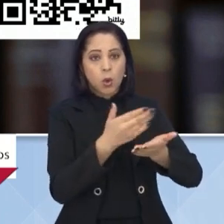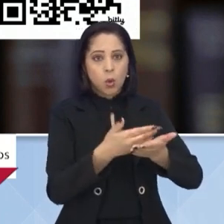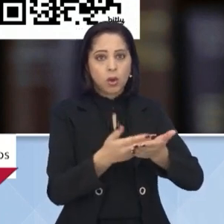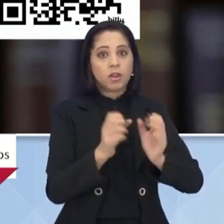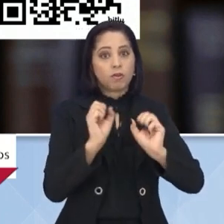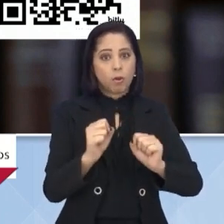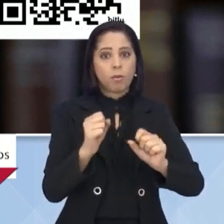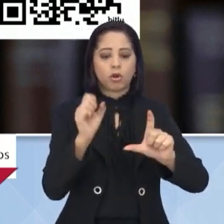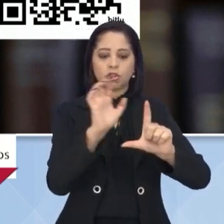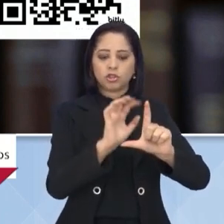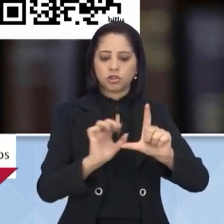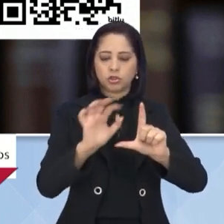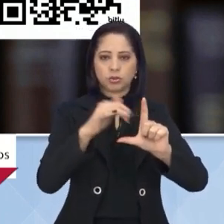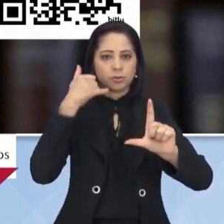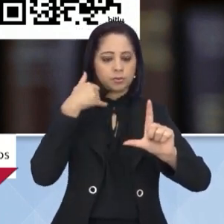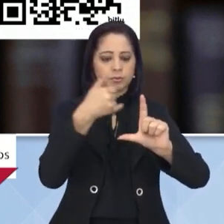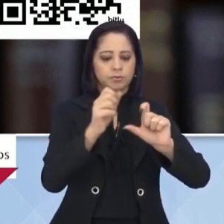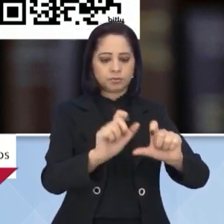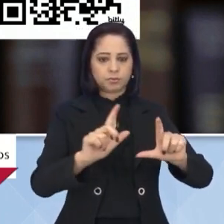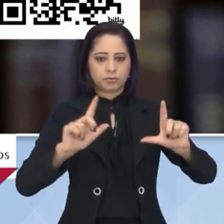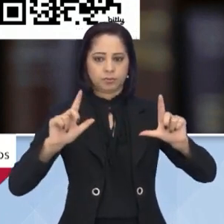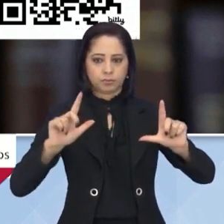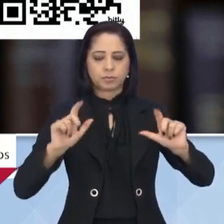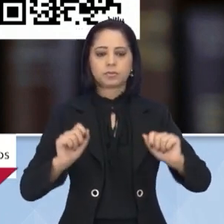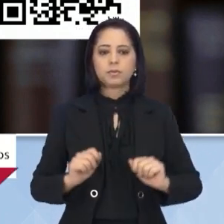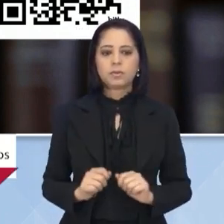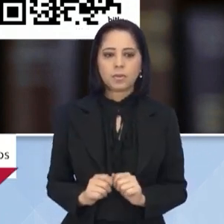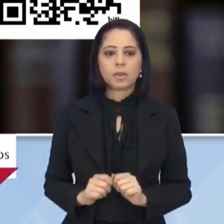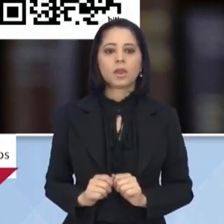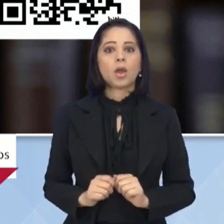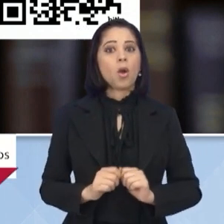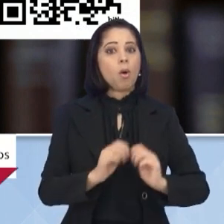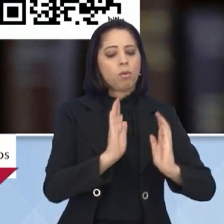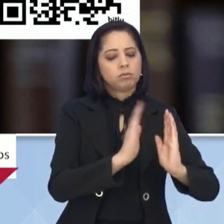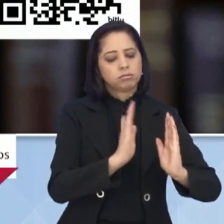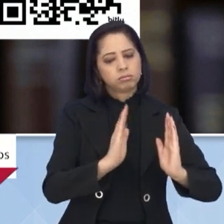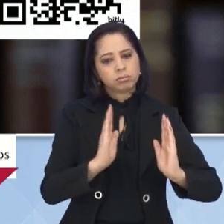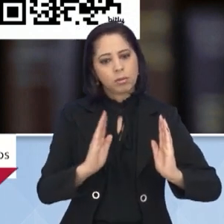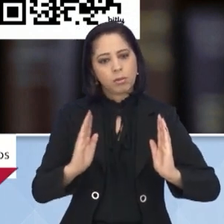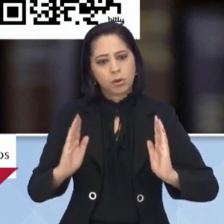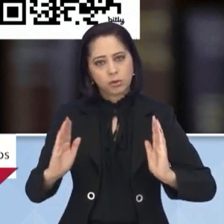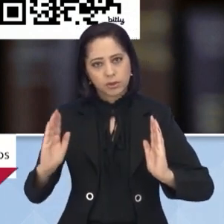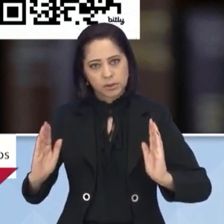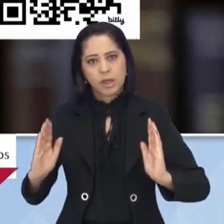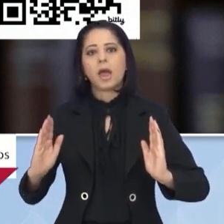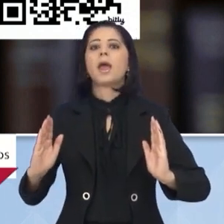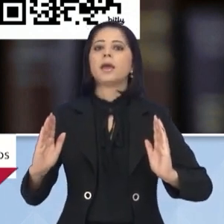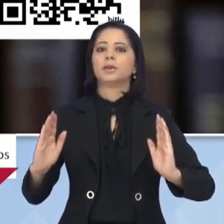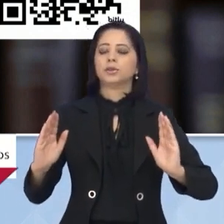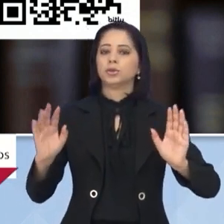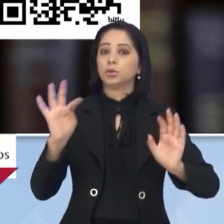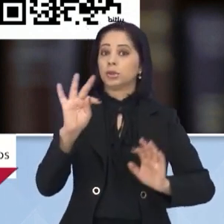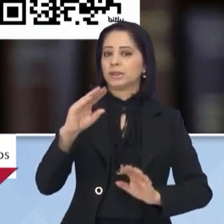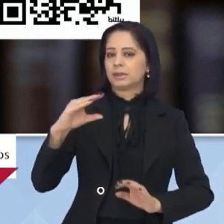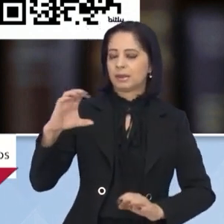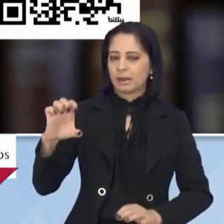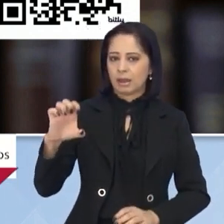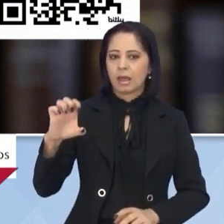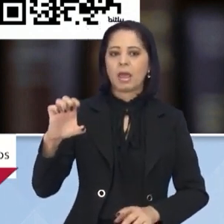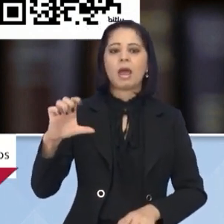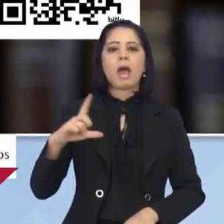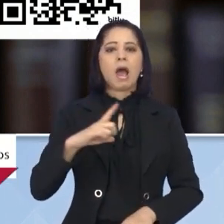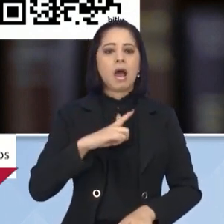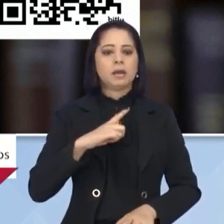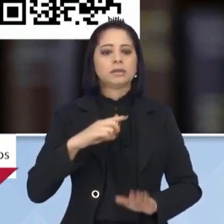desse QR Code o processo no Tribunal de Contas é um processo democrático um processo onde as garantias